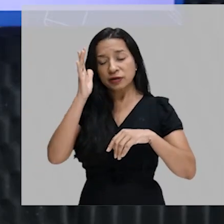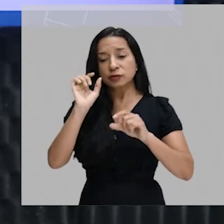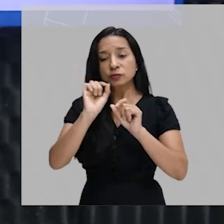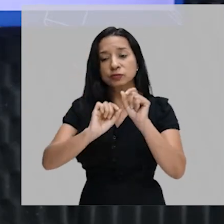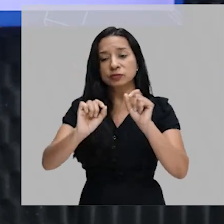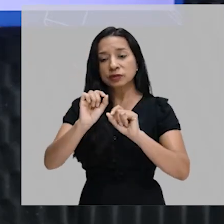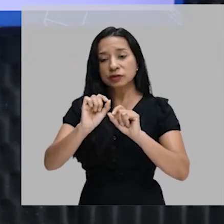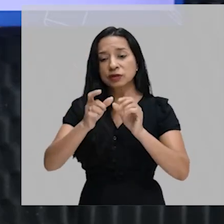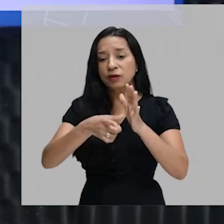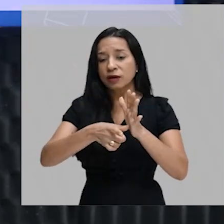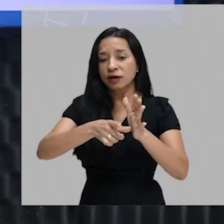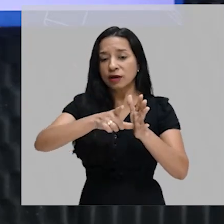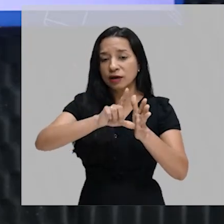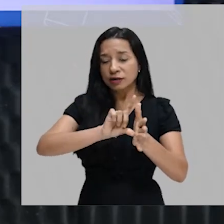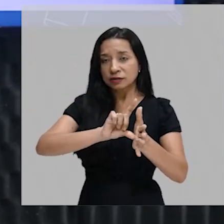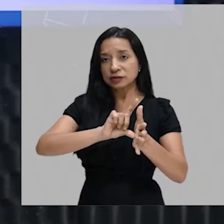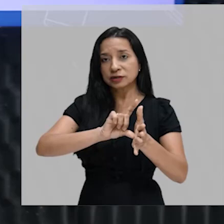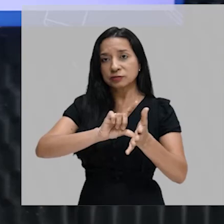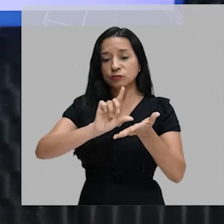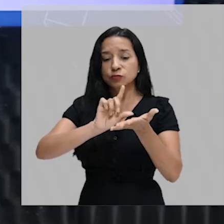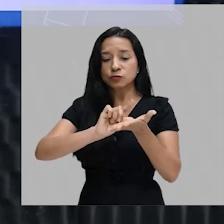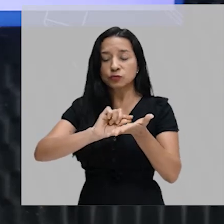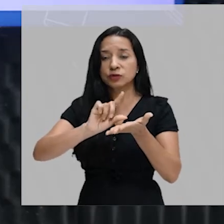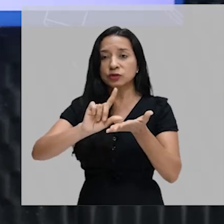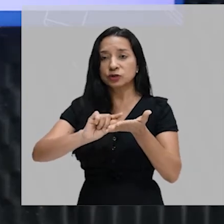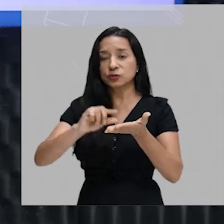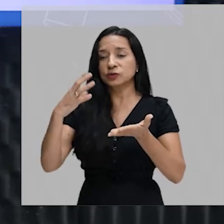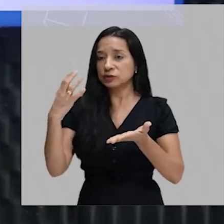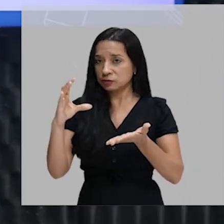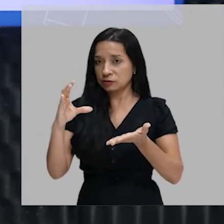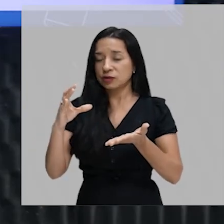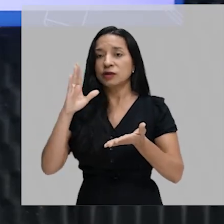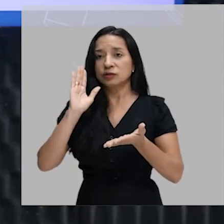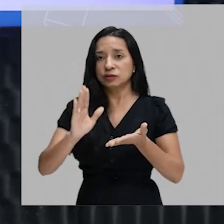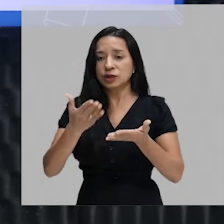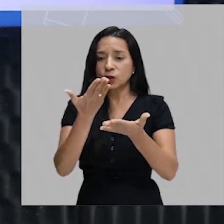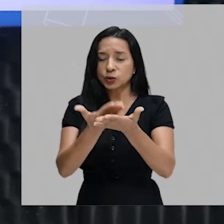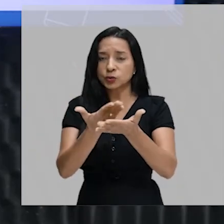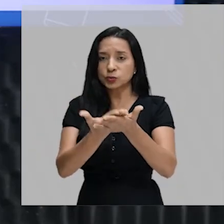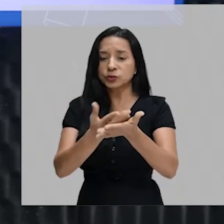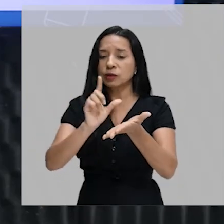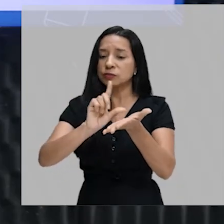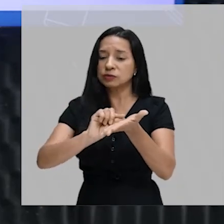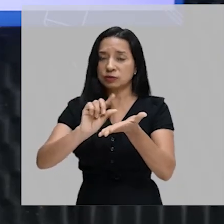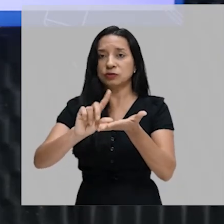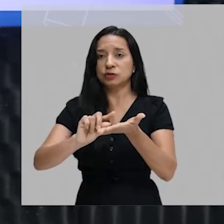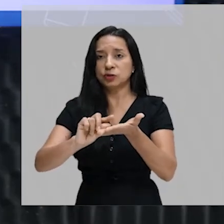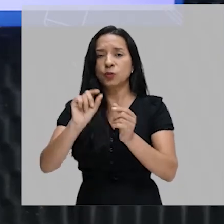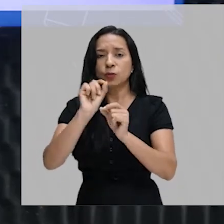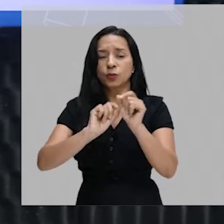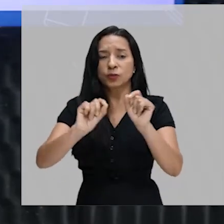os que antecedem um artigo científico. Nós já falamos de artigo, né? O que é o artigo? É um texto